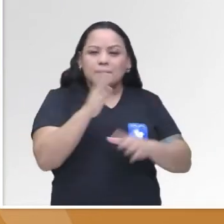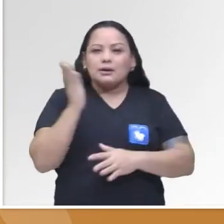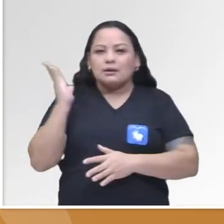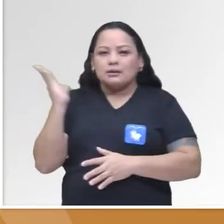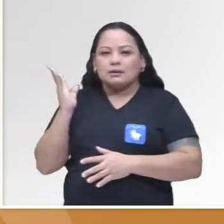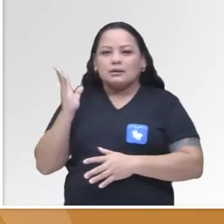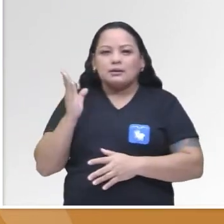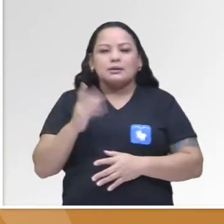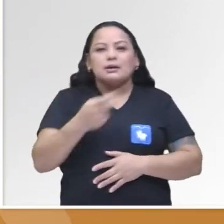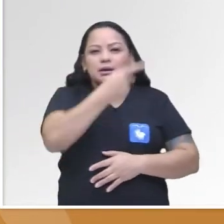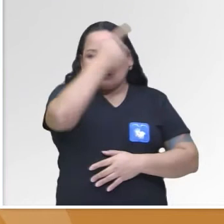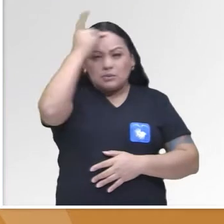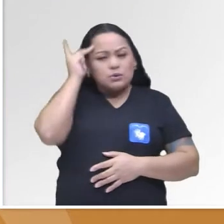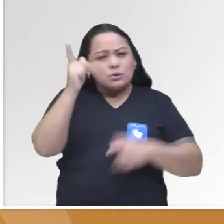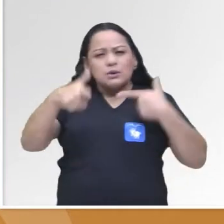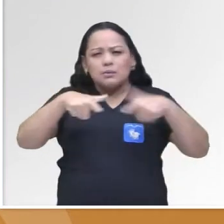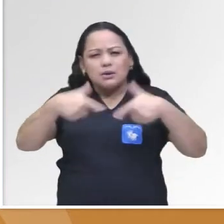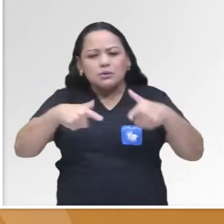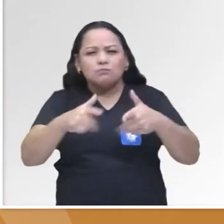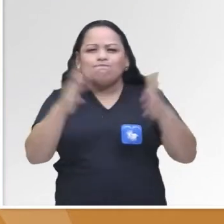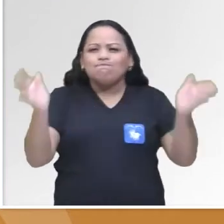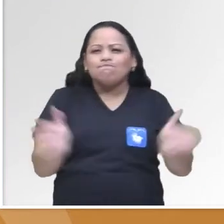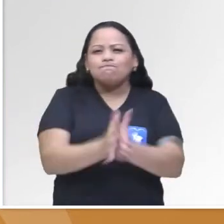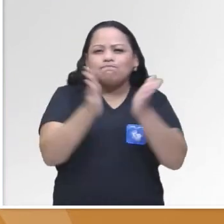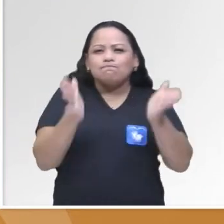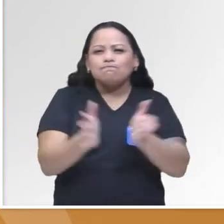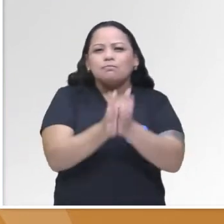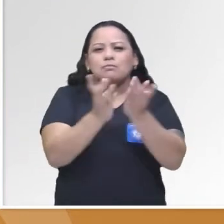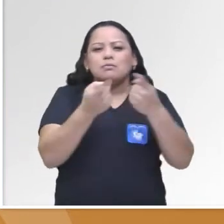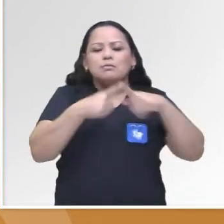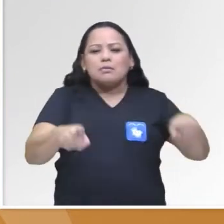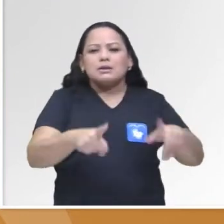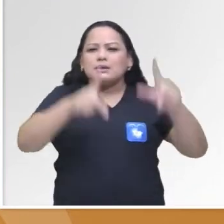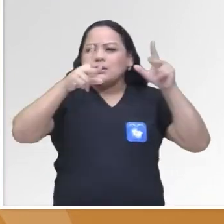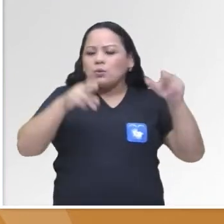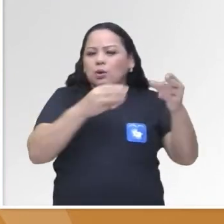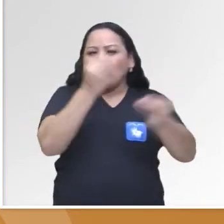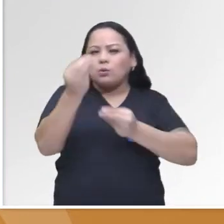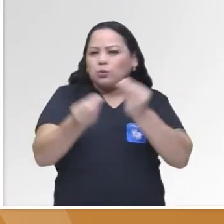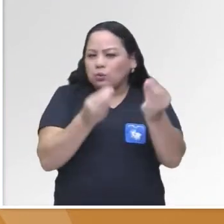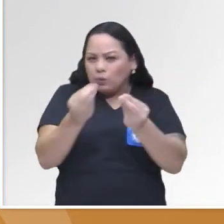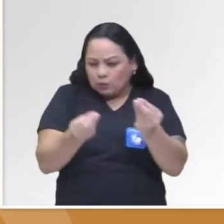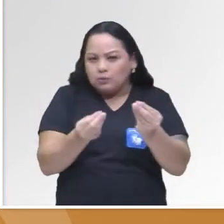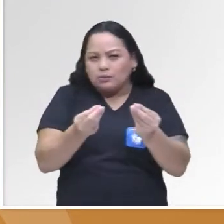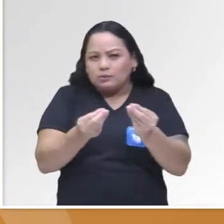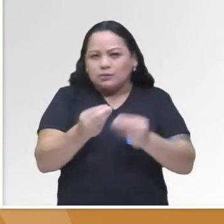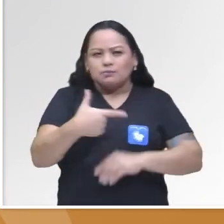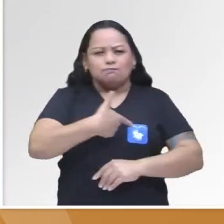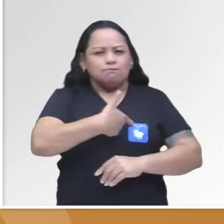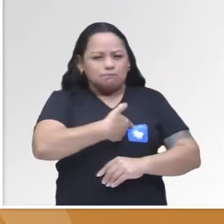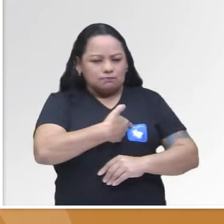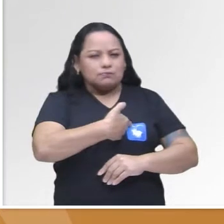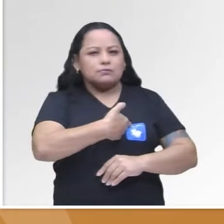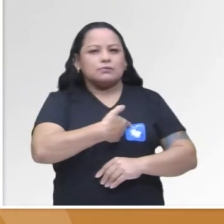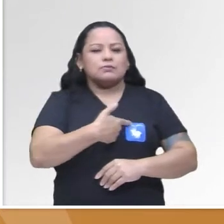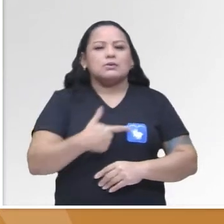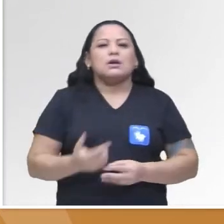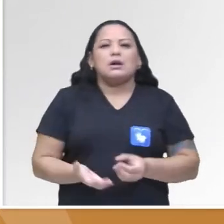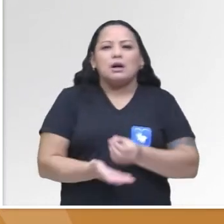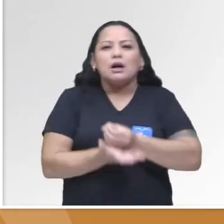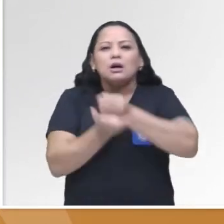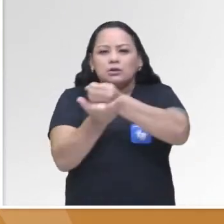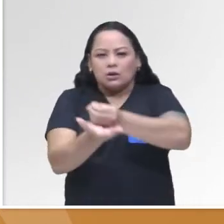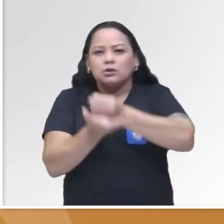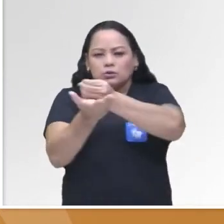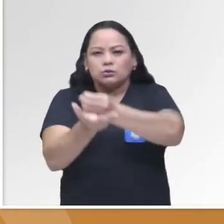questão dos trabalhadores mais pobres. Mas, na mesma medida em que ele dava condições melhores